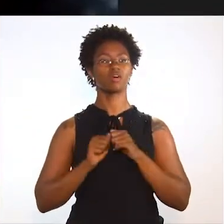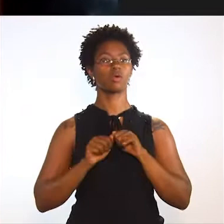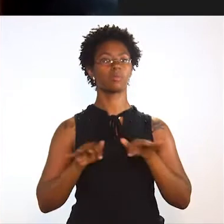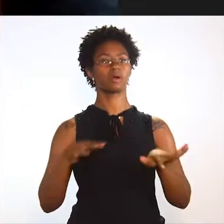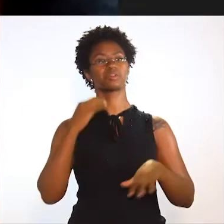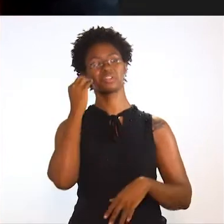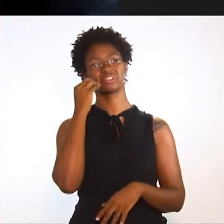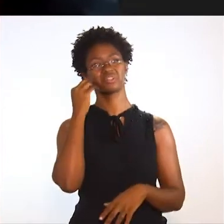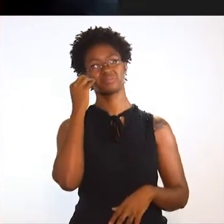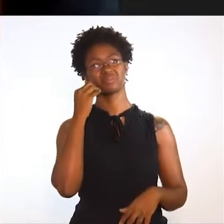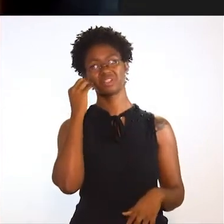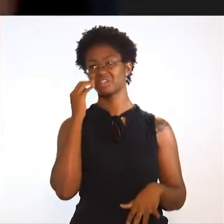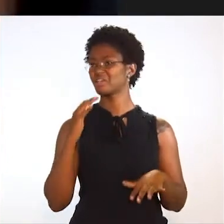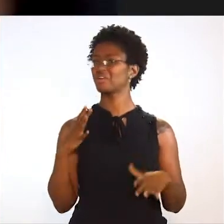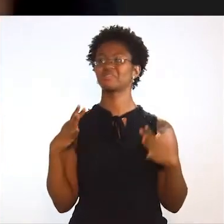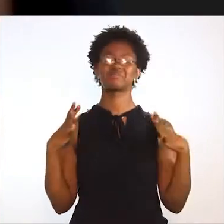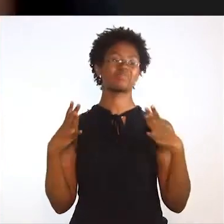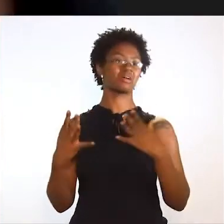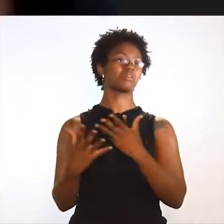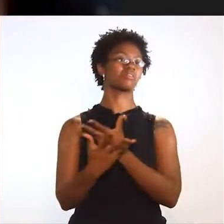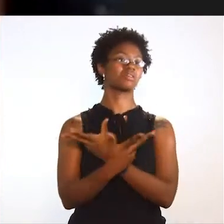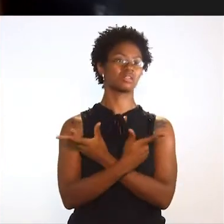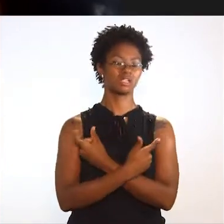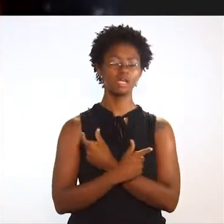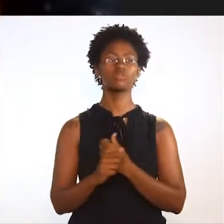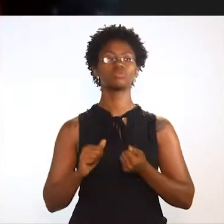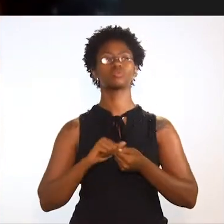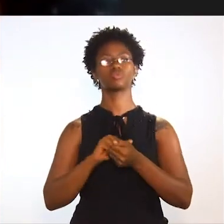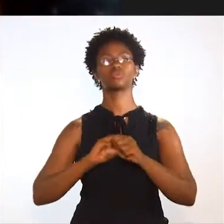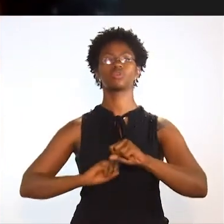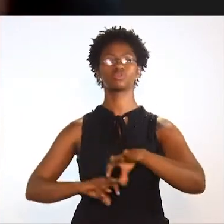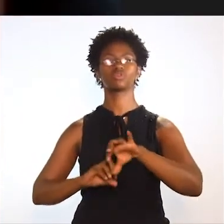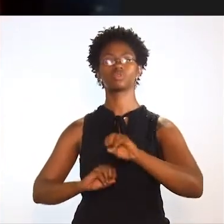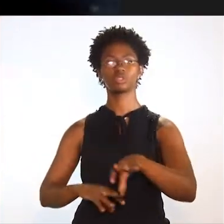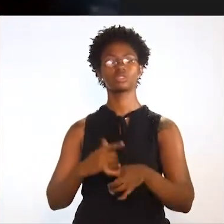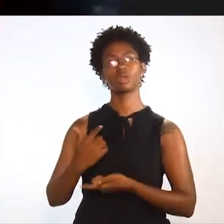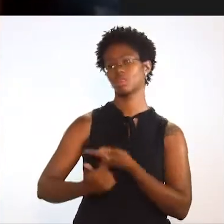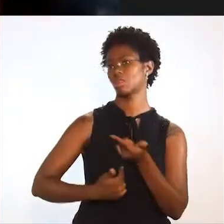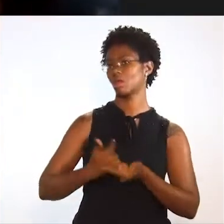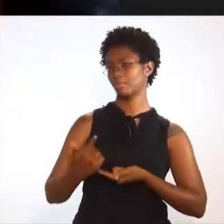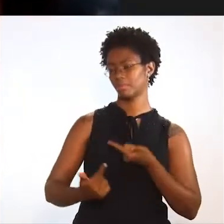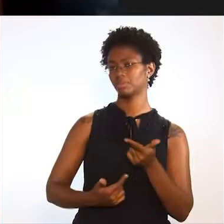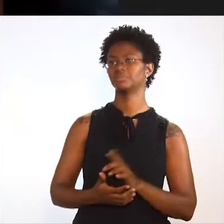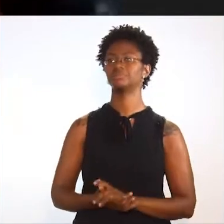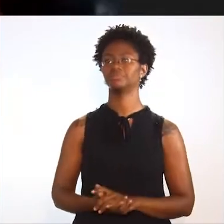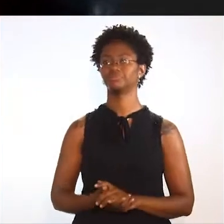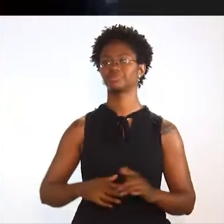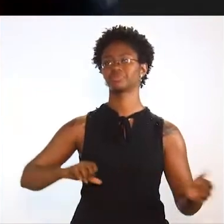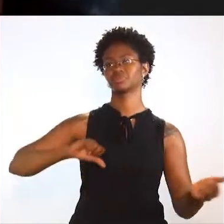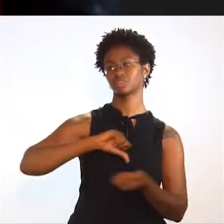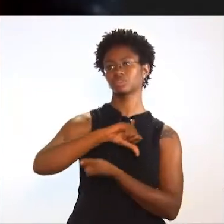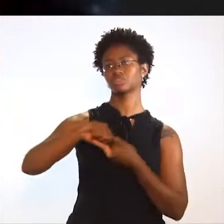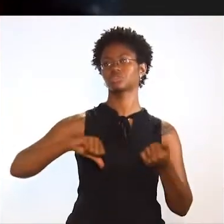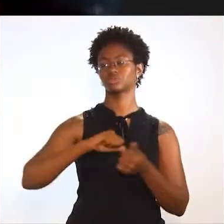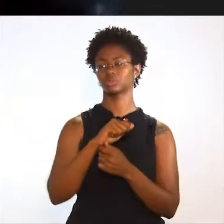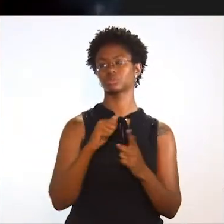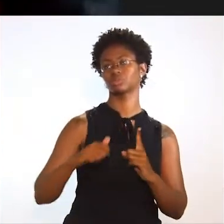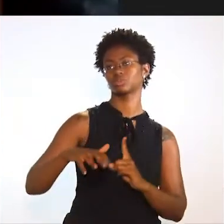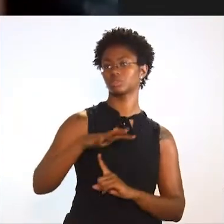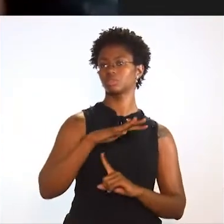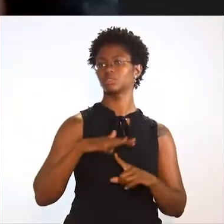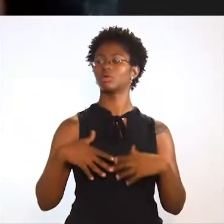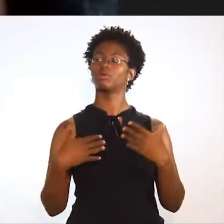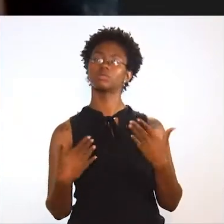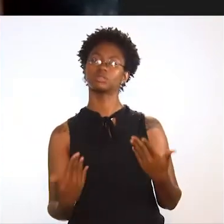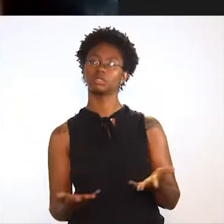essa experiência bem-sucedida com a educação e trabalho, né? E a transformação